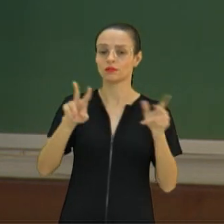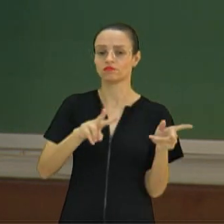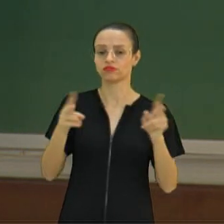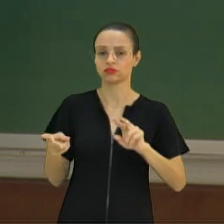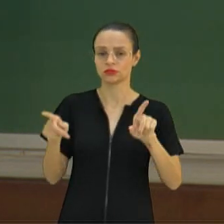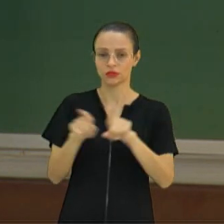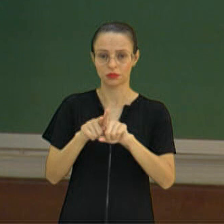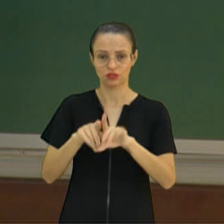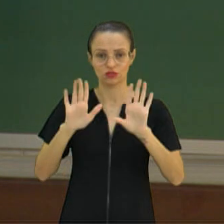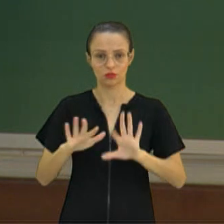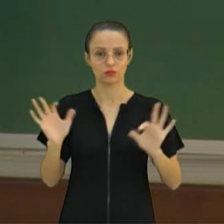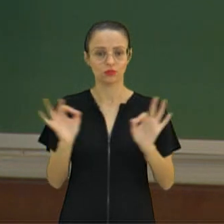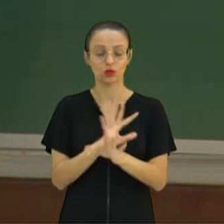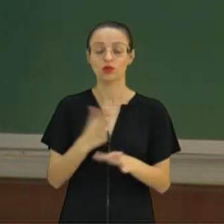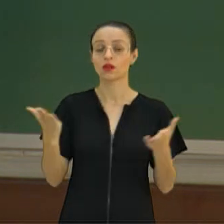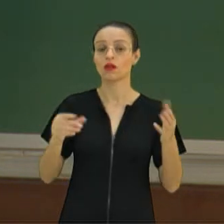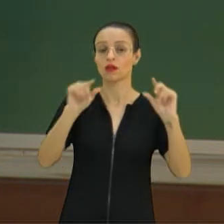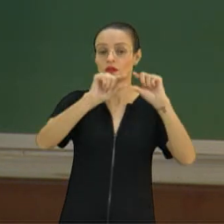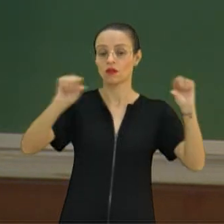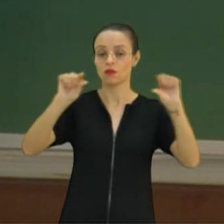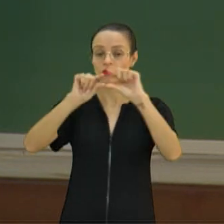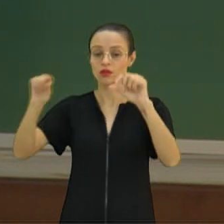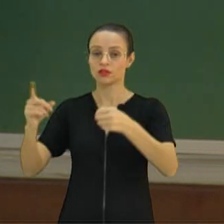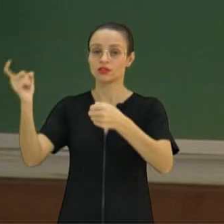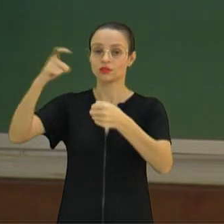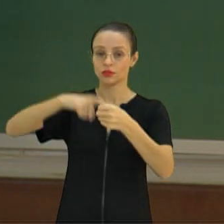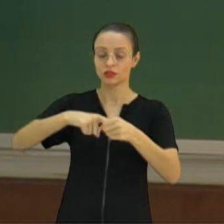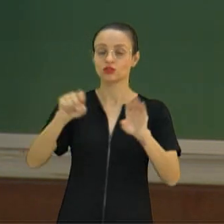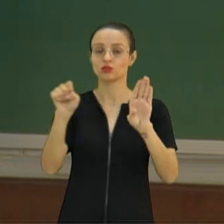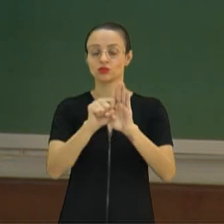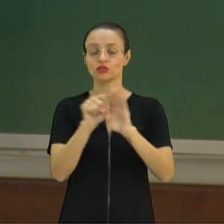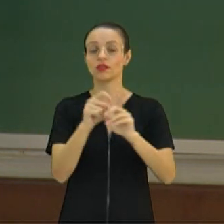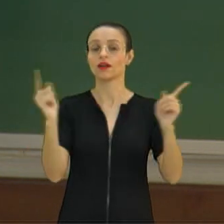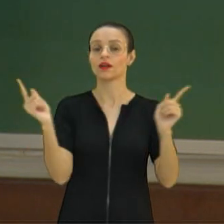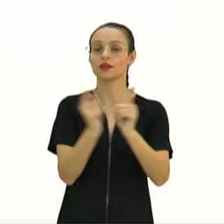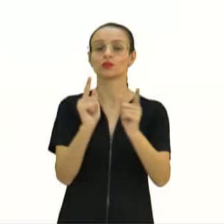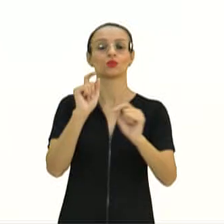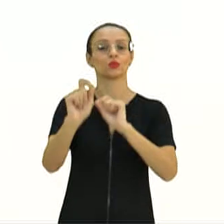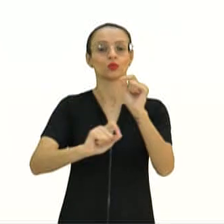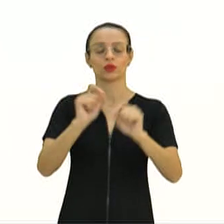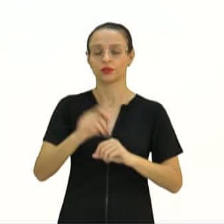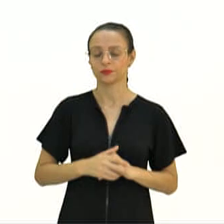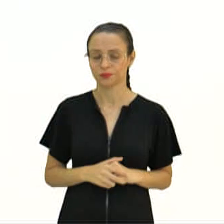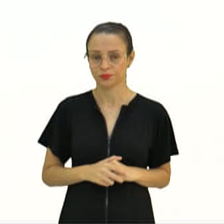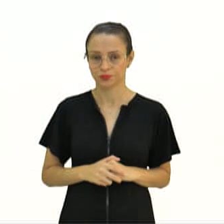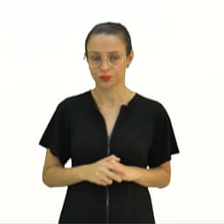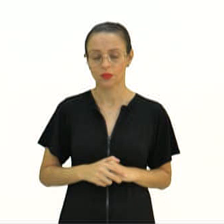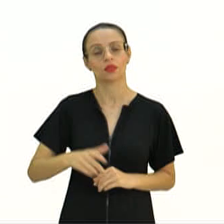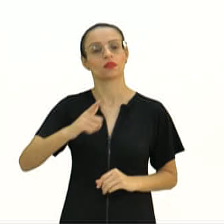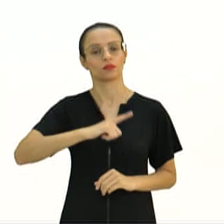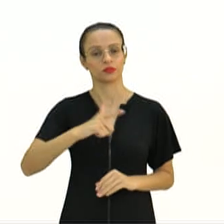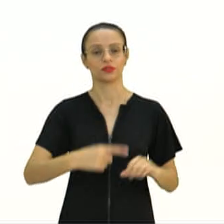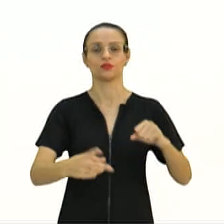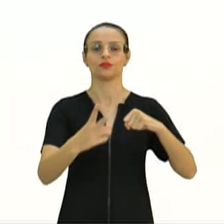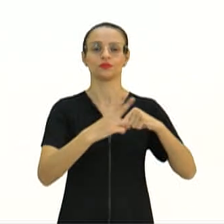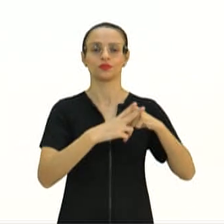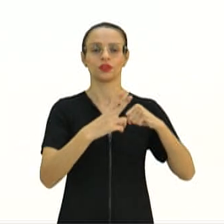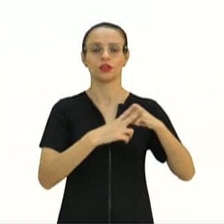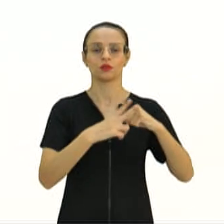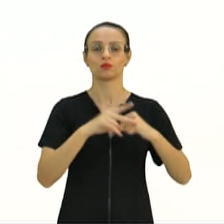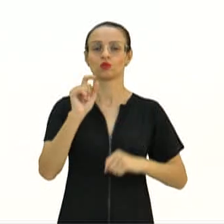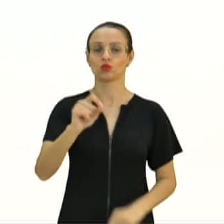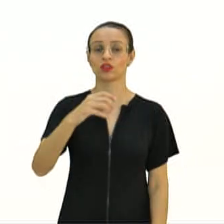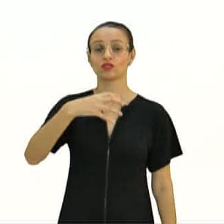Agora, quando a oração é subordinada à substantiva reduzida, o que ocorre? Na forma reduzida, apresenta o verbo em uma das